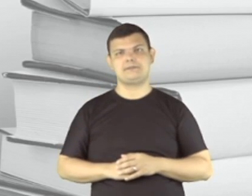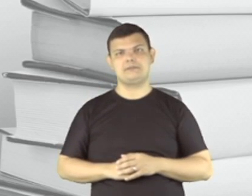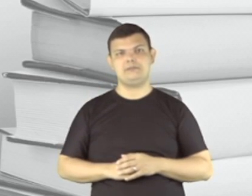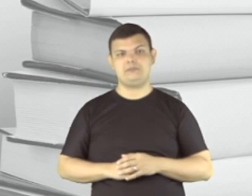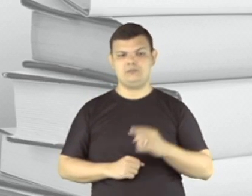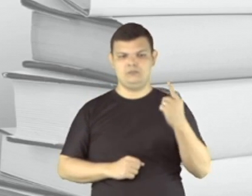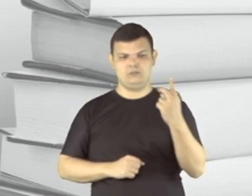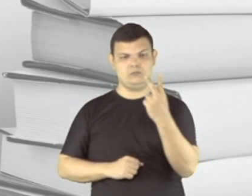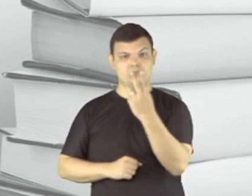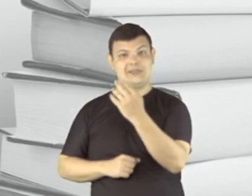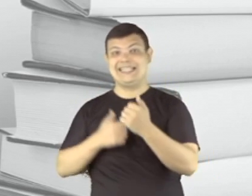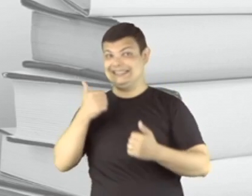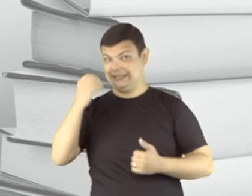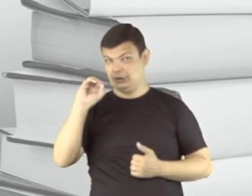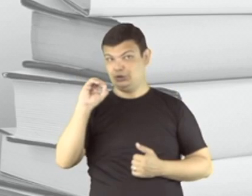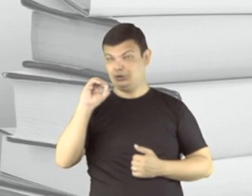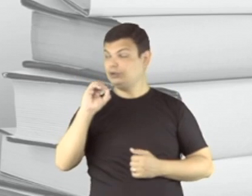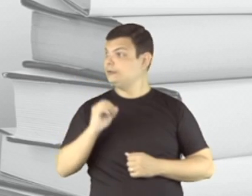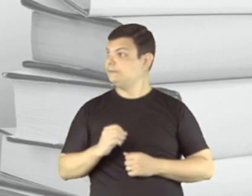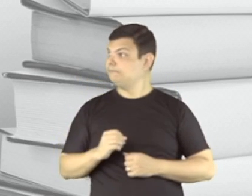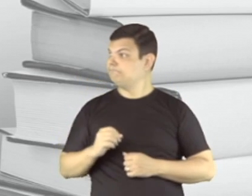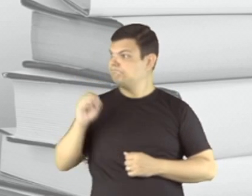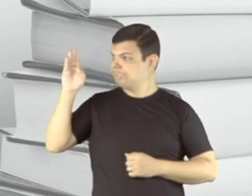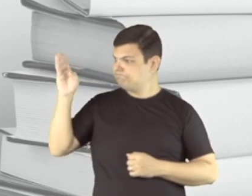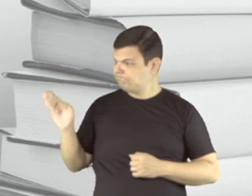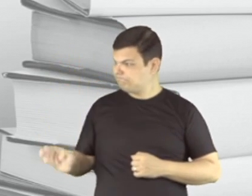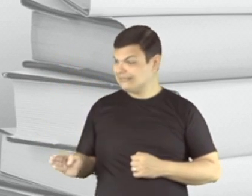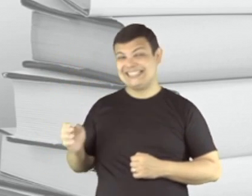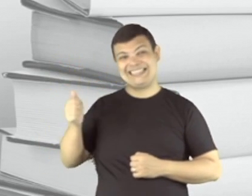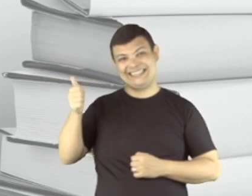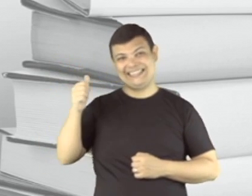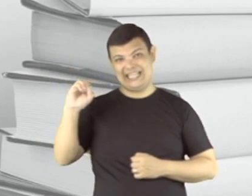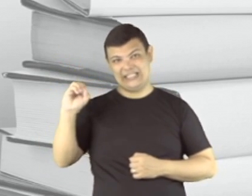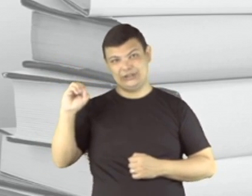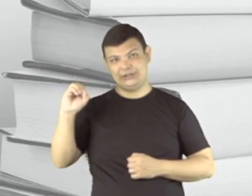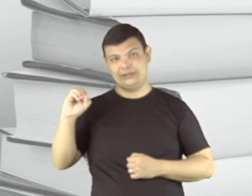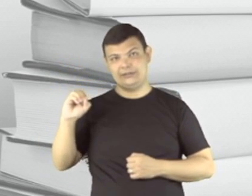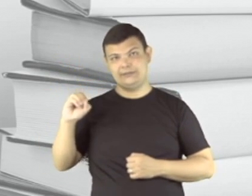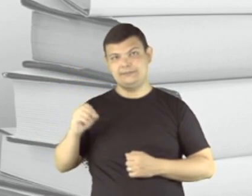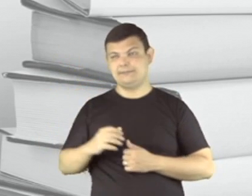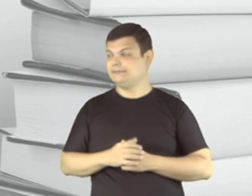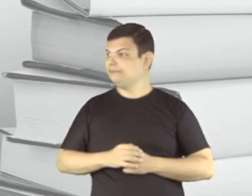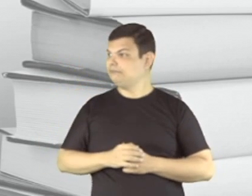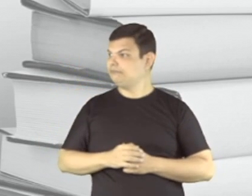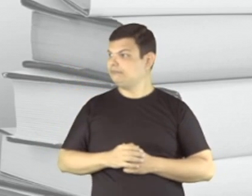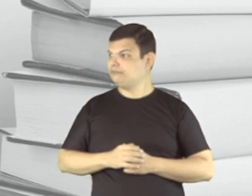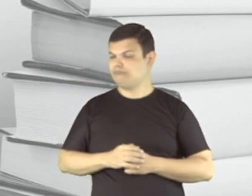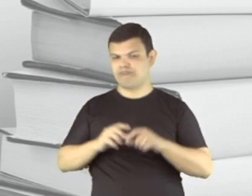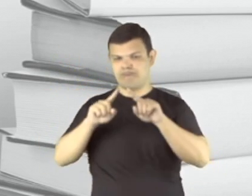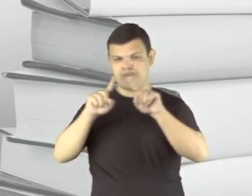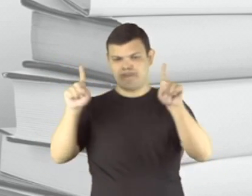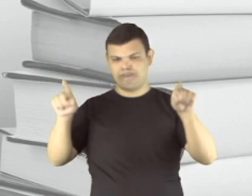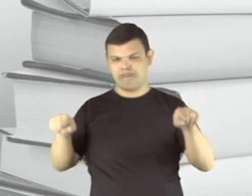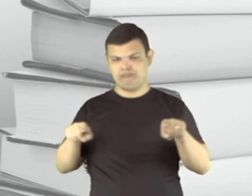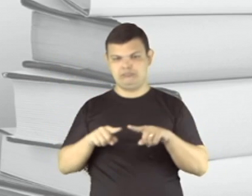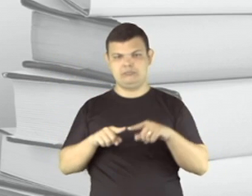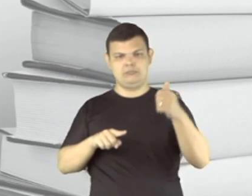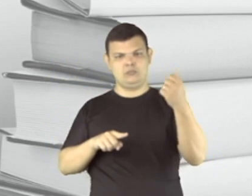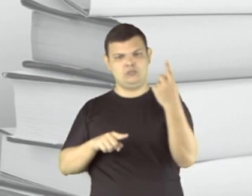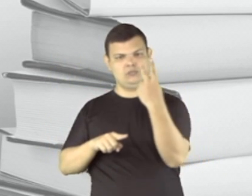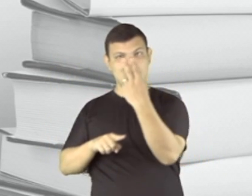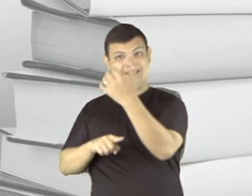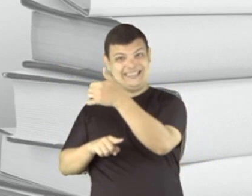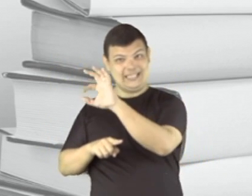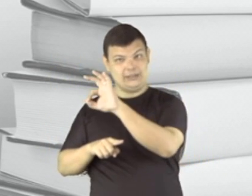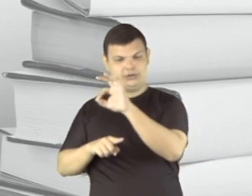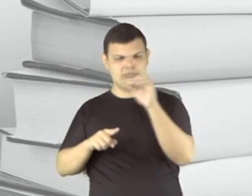10 quadradinhos acima e tenho 10 quadradinhos abaixo. Eu tenho uma malha quadriculada decimal aqui, porque tem 10